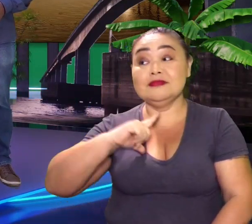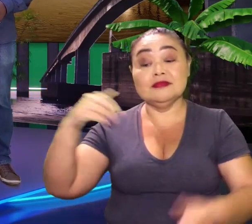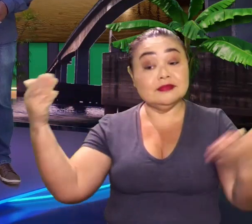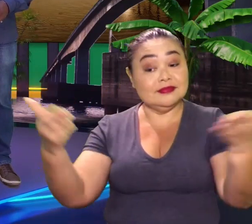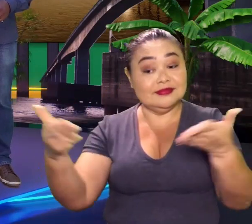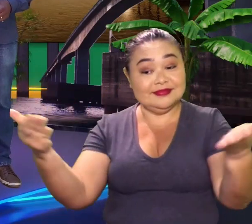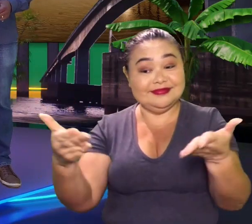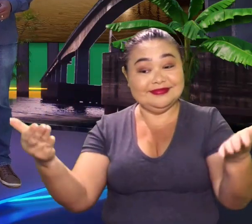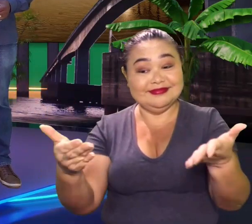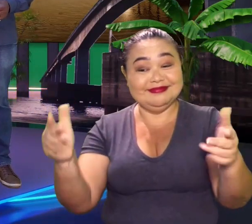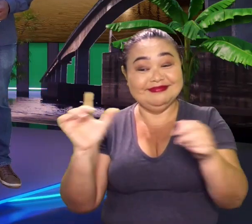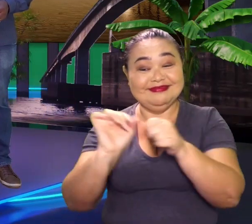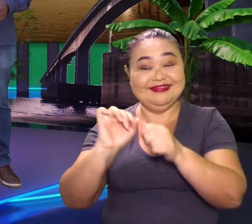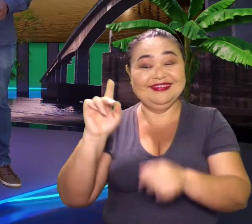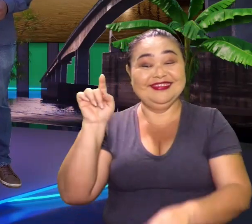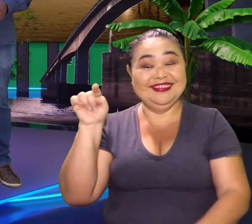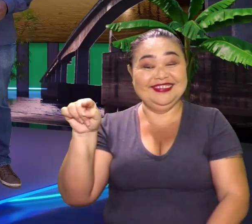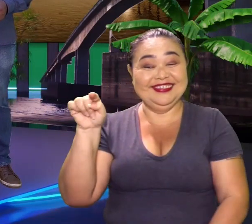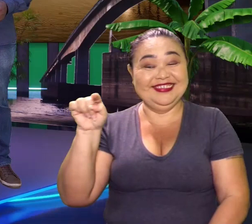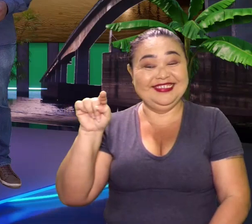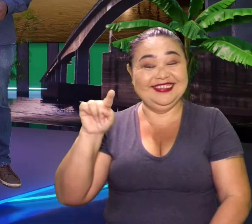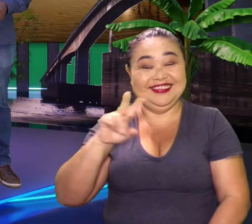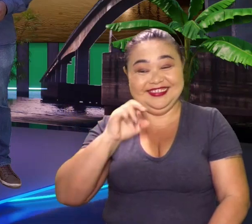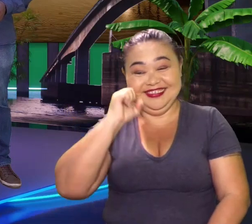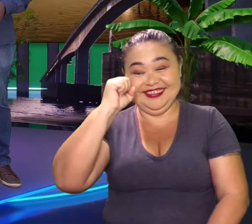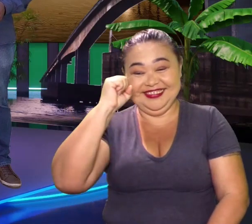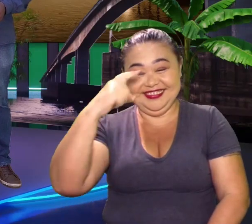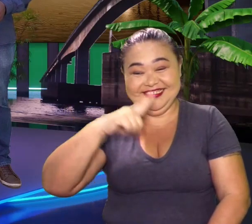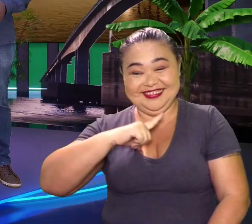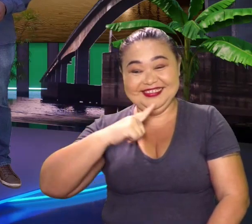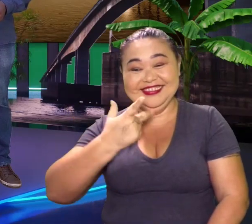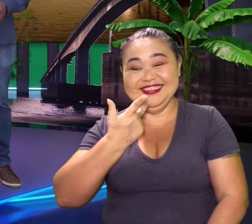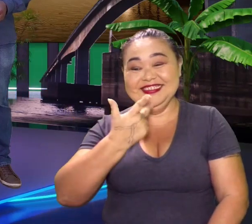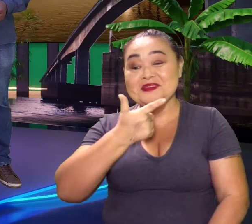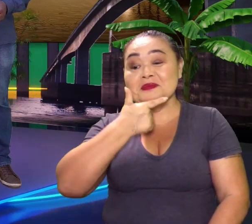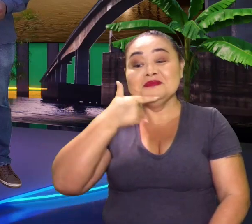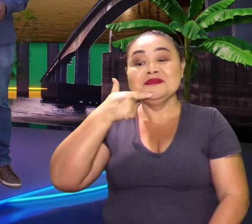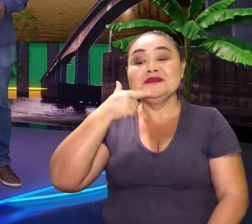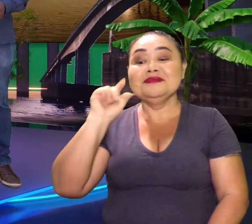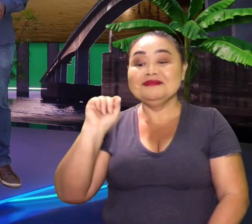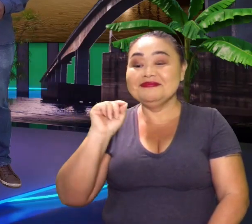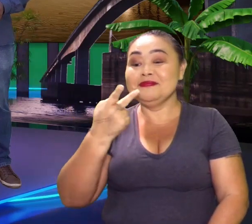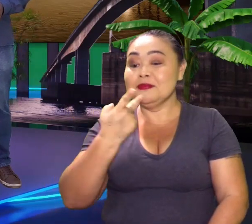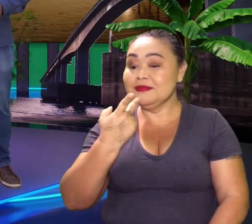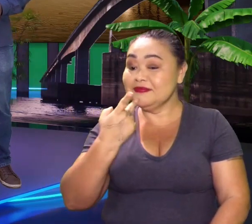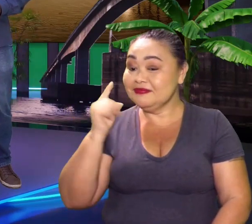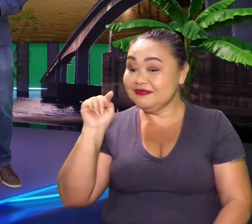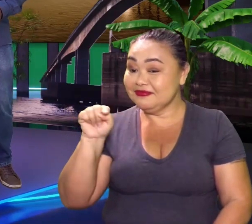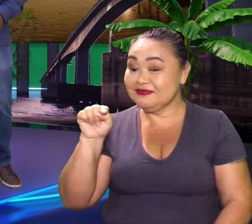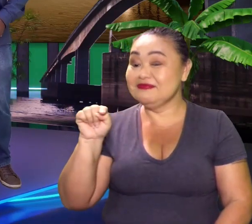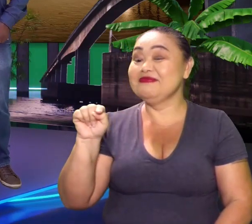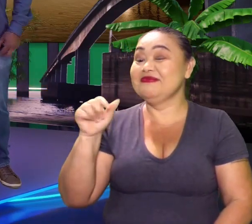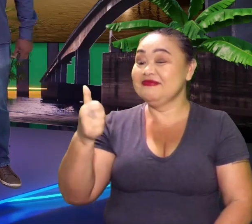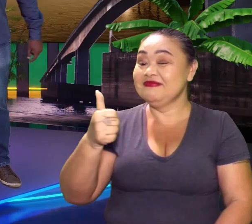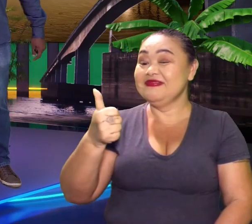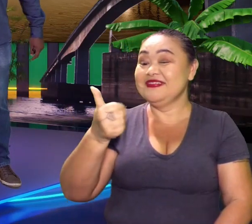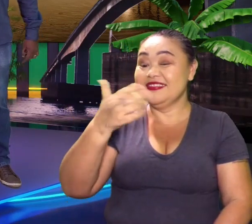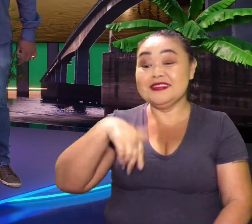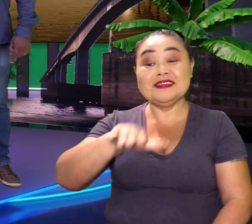com a presença dela, da poderosa. Ela já está sorrindo, ela sabe que estamos falando com ela,